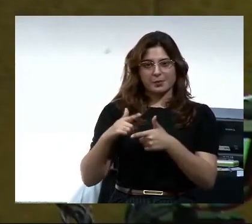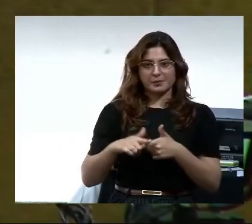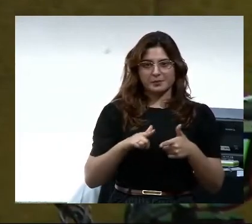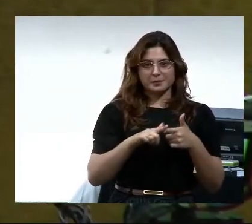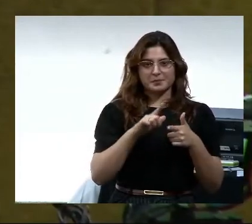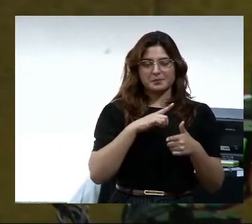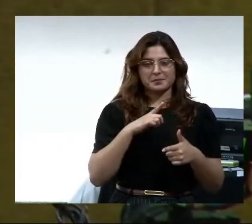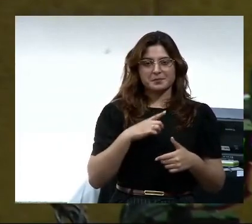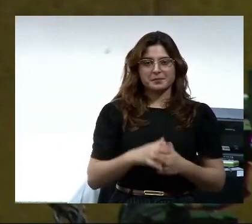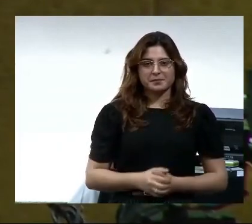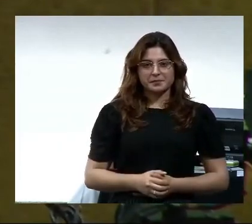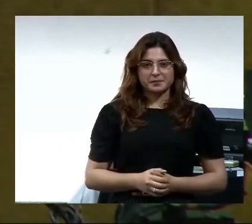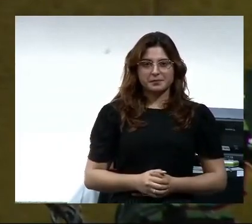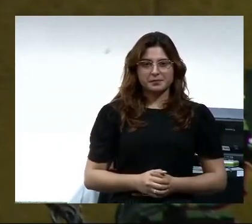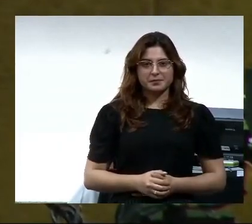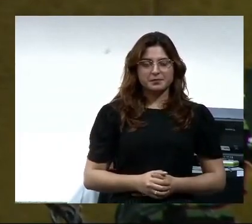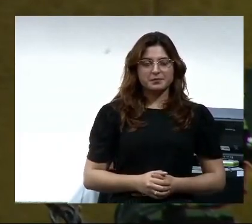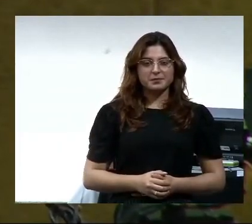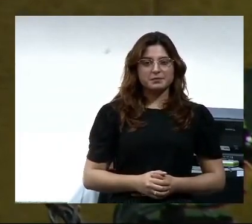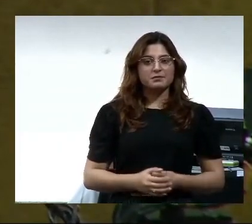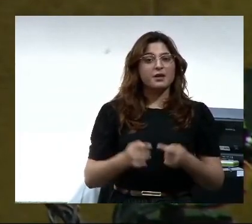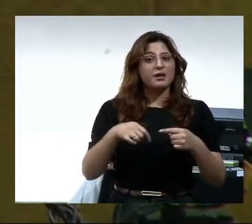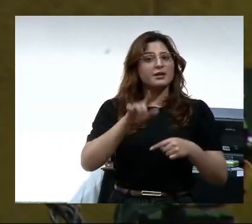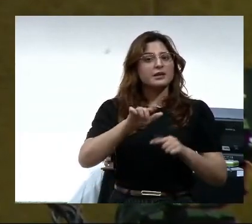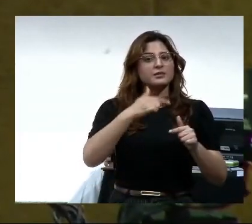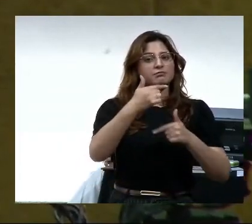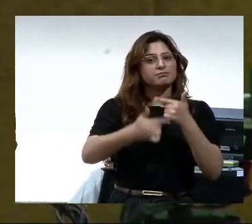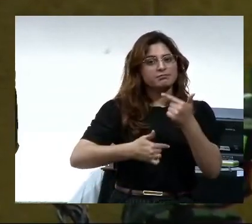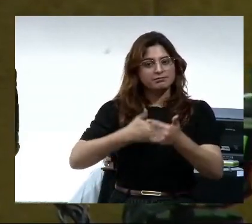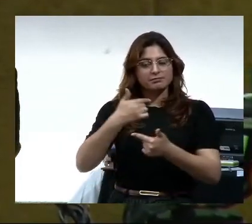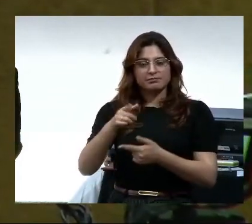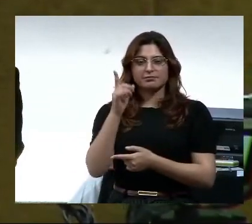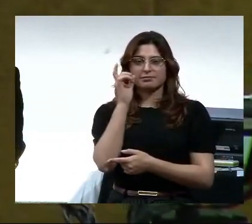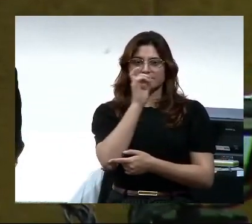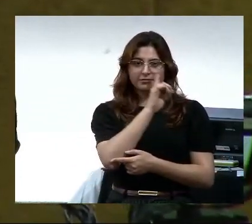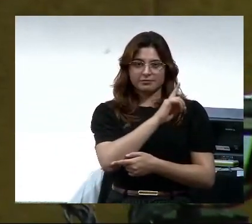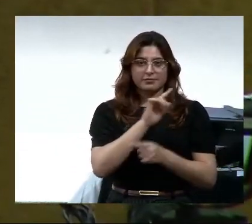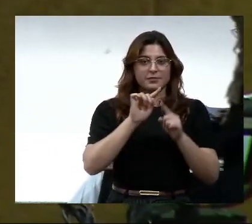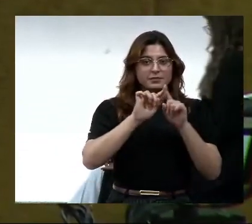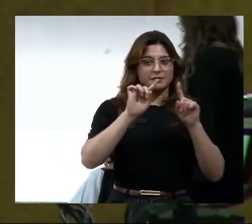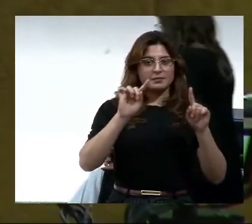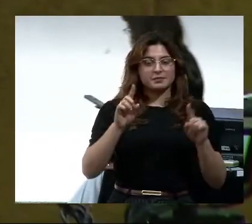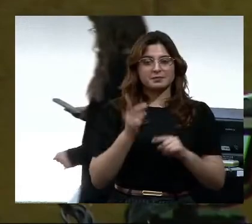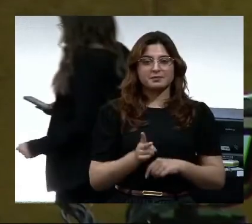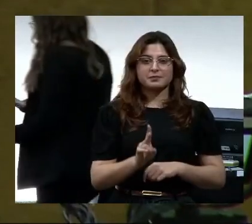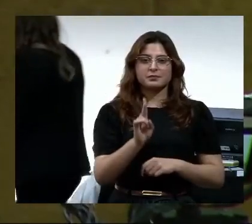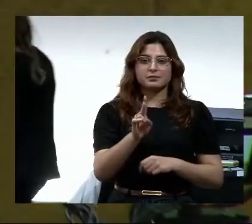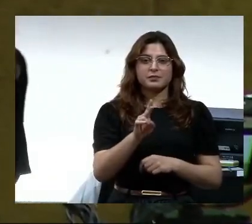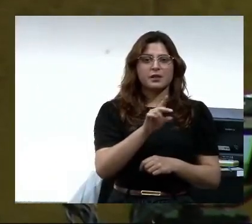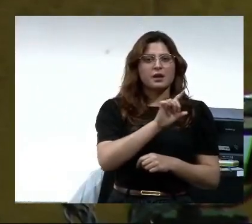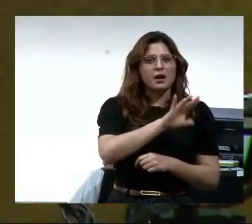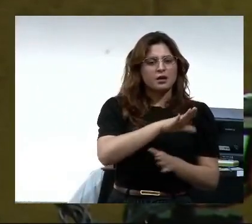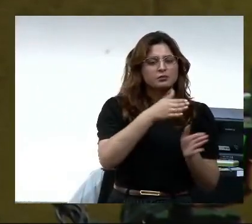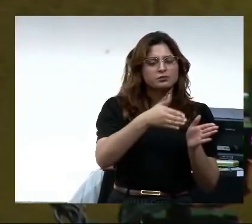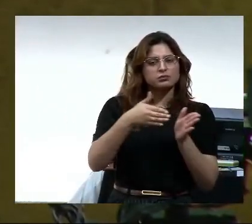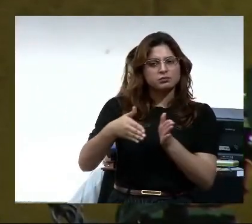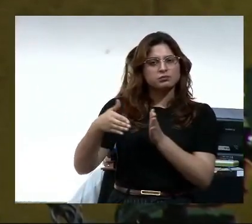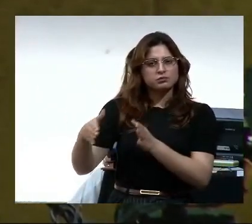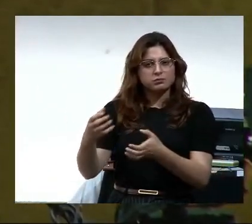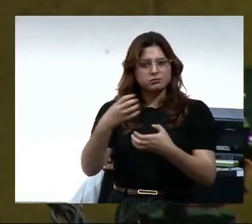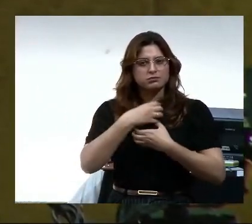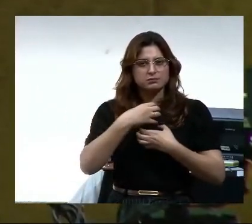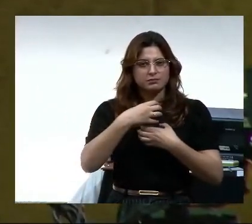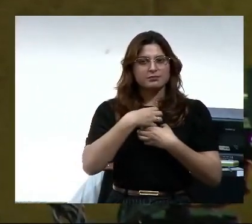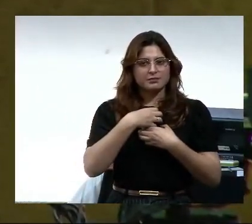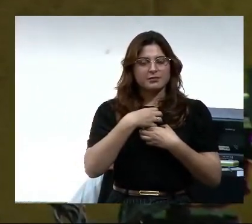advocacia. E esse tem sido um trabalho difícil. Mas sempre, a cada momento da gestão, me senti ao